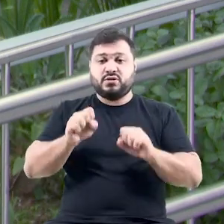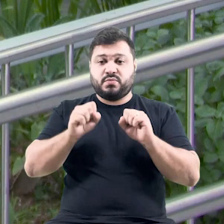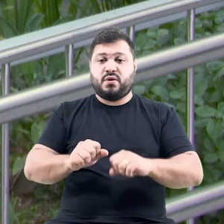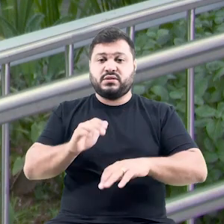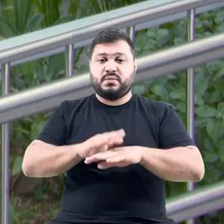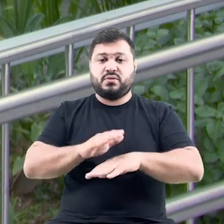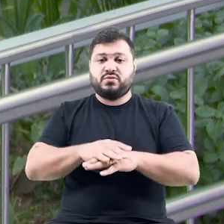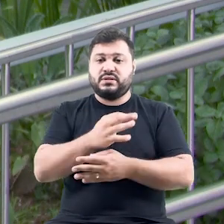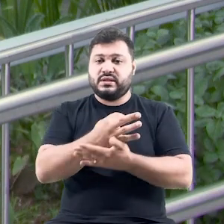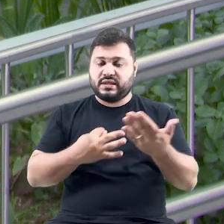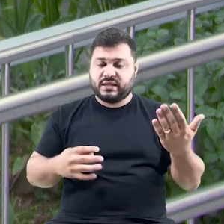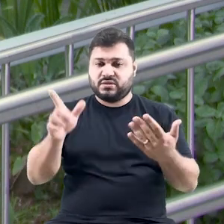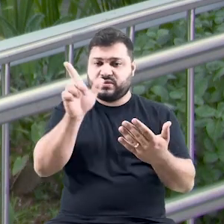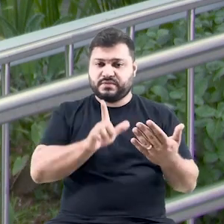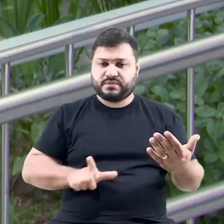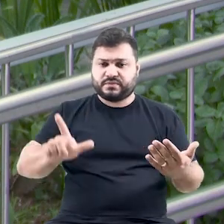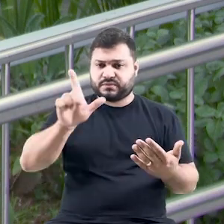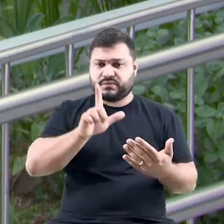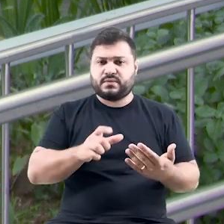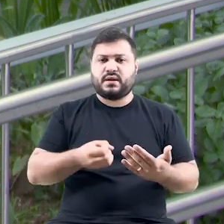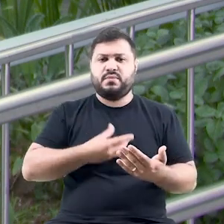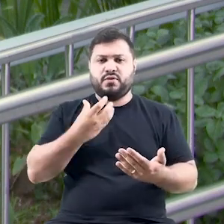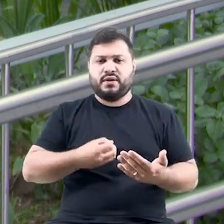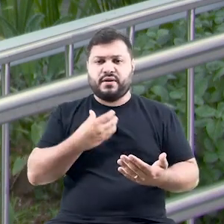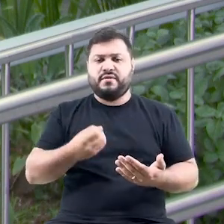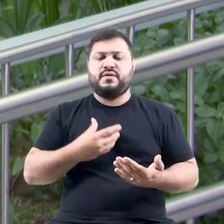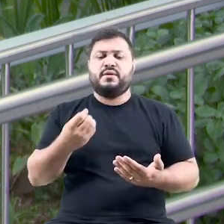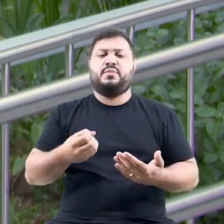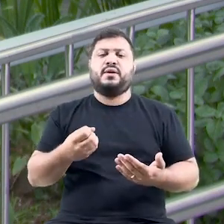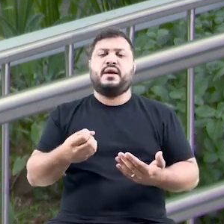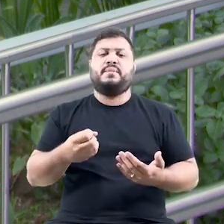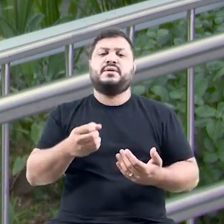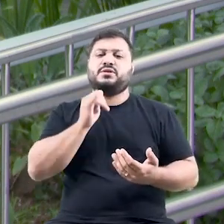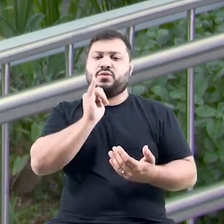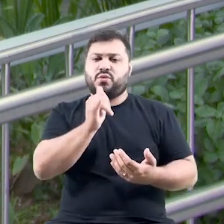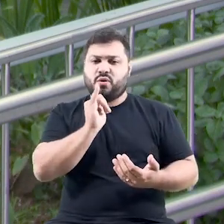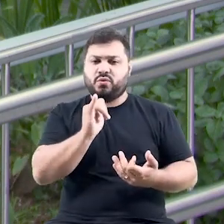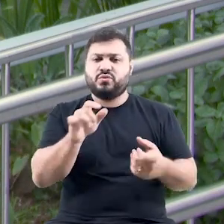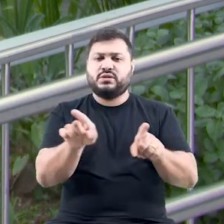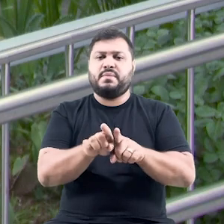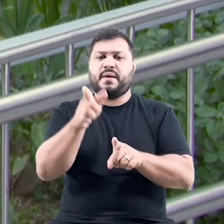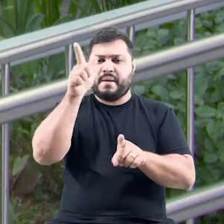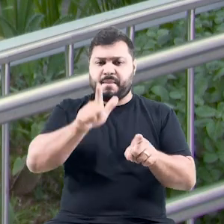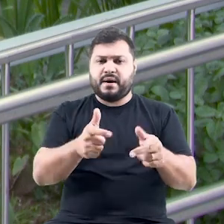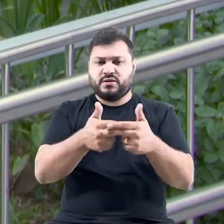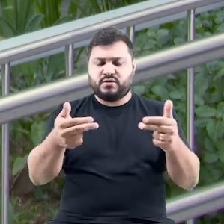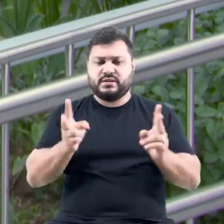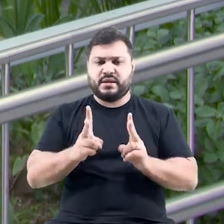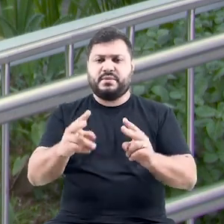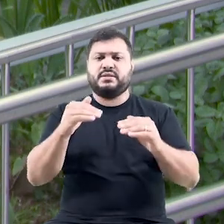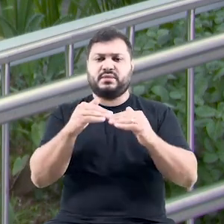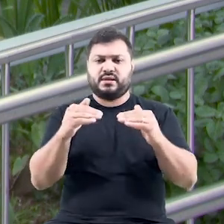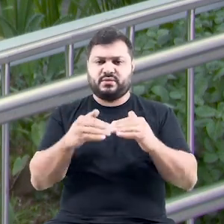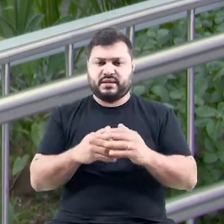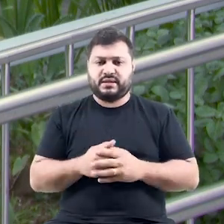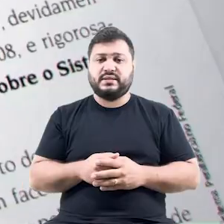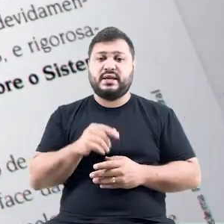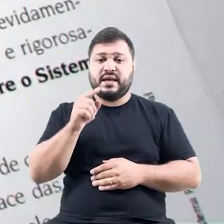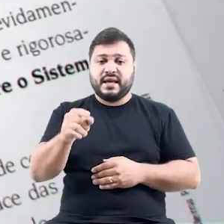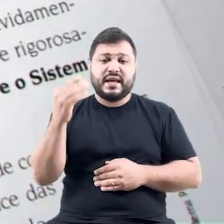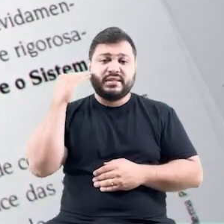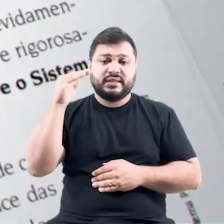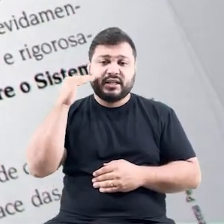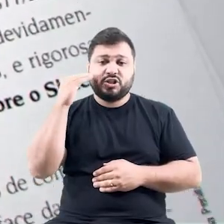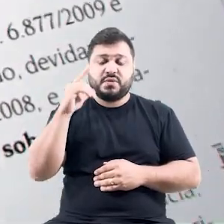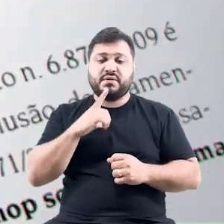preso possa produzir textos literários, biografias, poemas, contos e outros da mesma natureza.